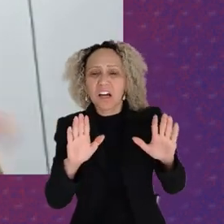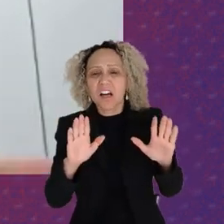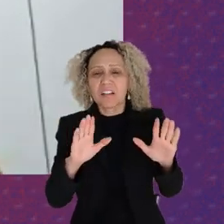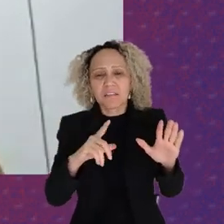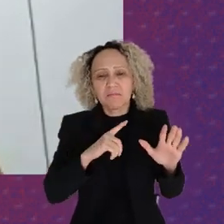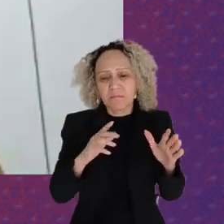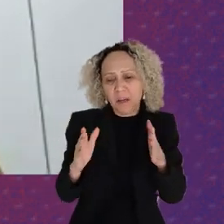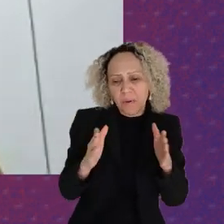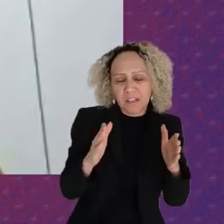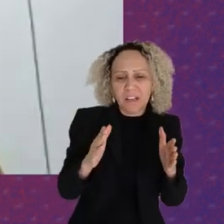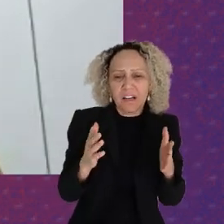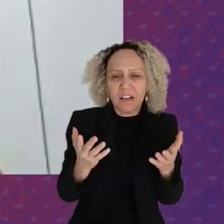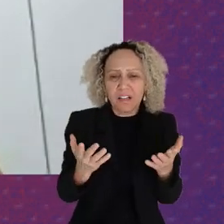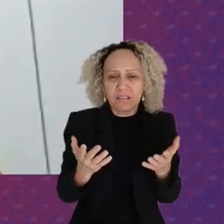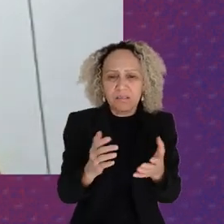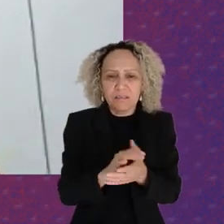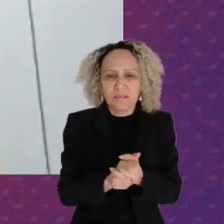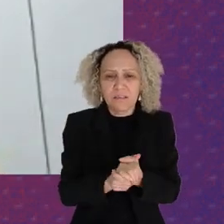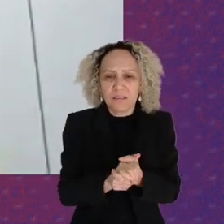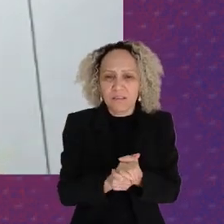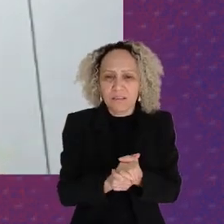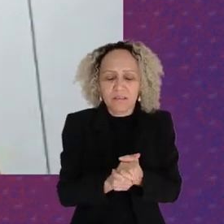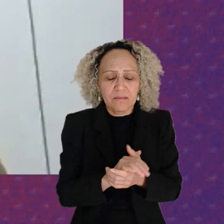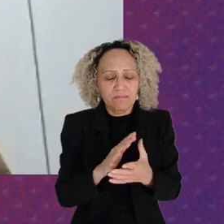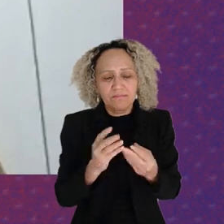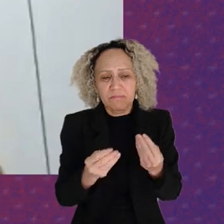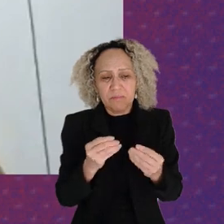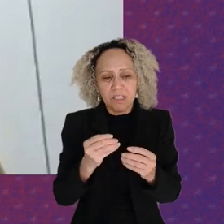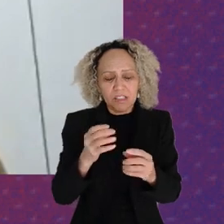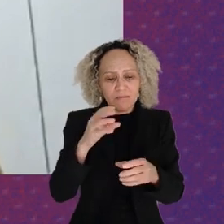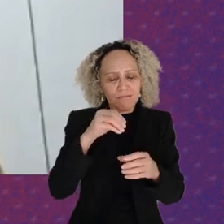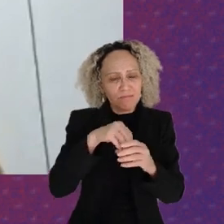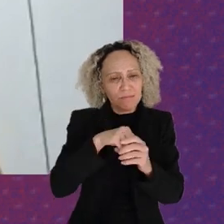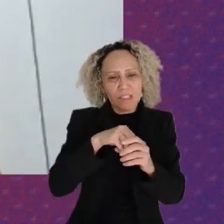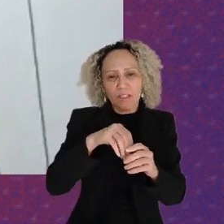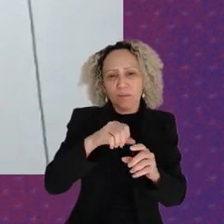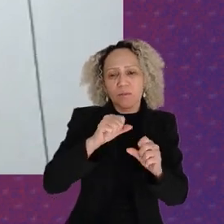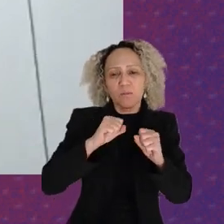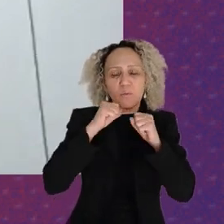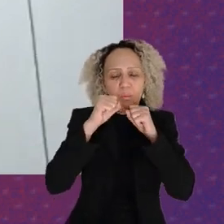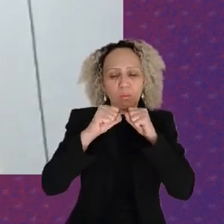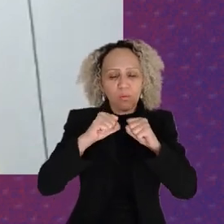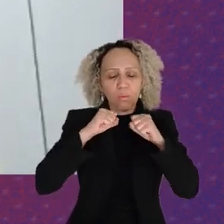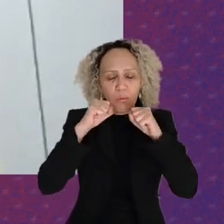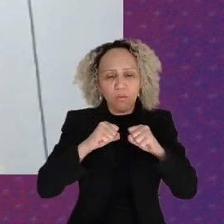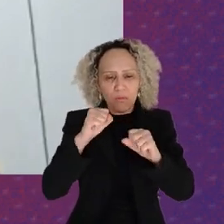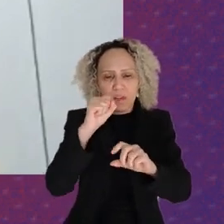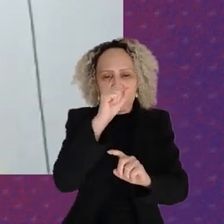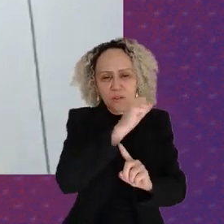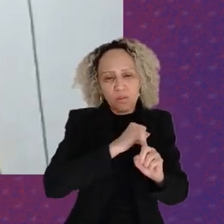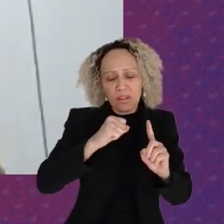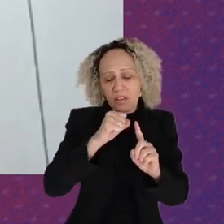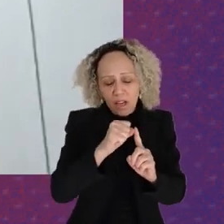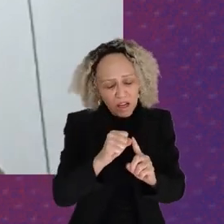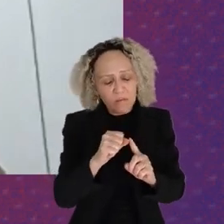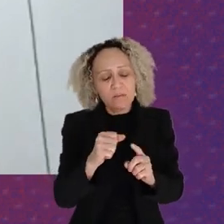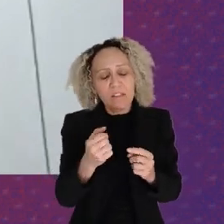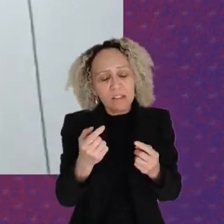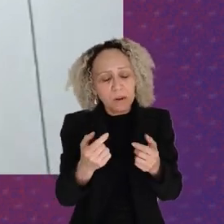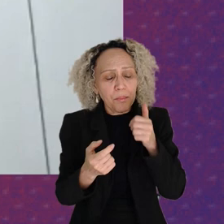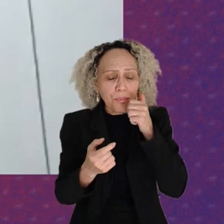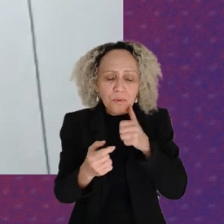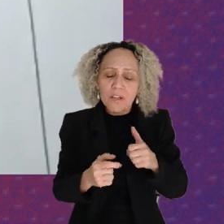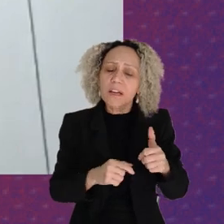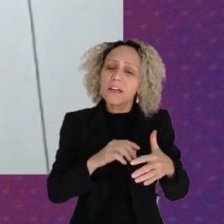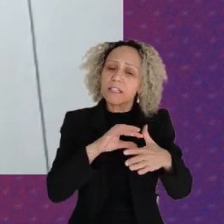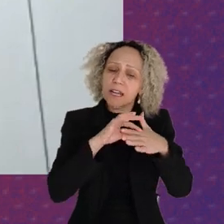lideranças partidárias, lideranças de movimentos sociais, mulheres que têm alguma atuação política em algum nível e que têm